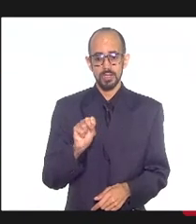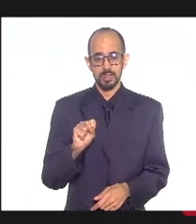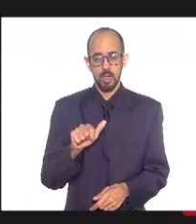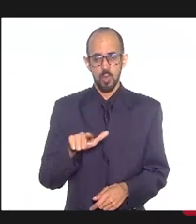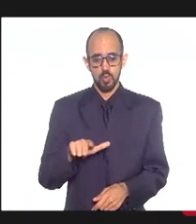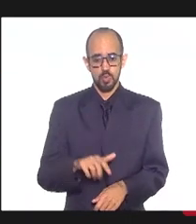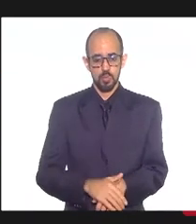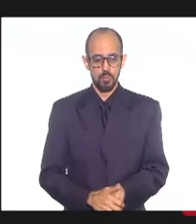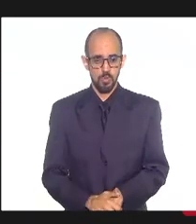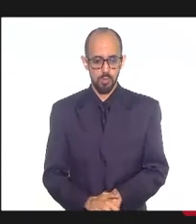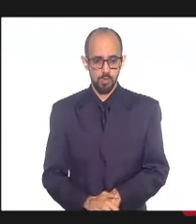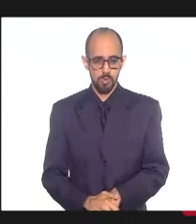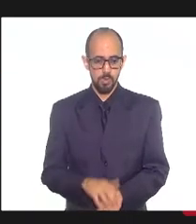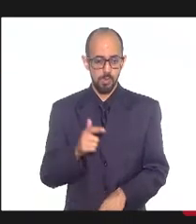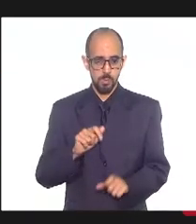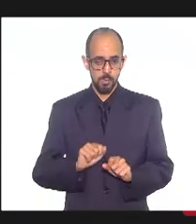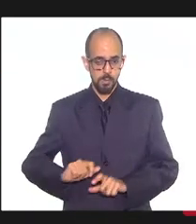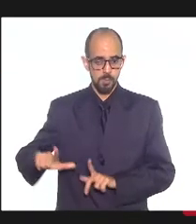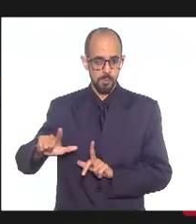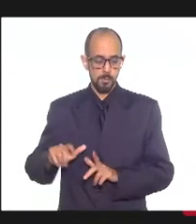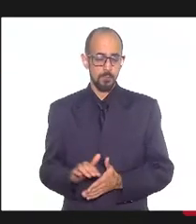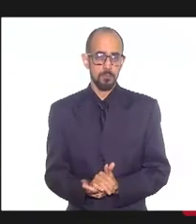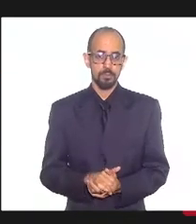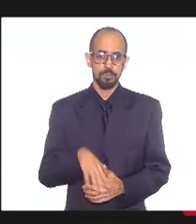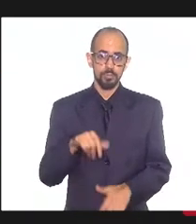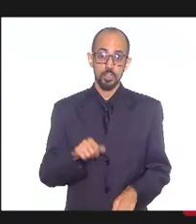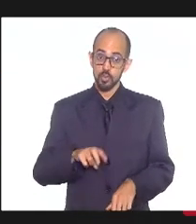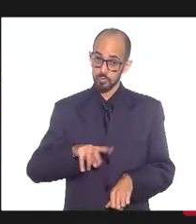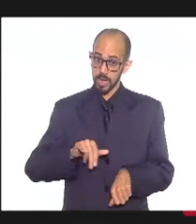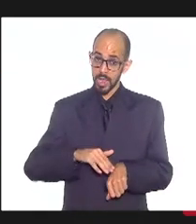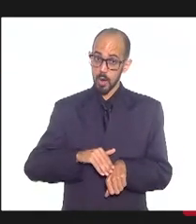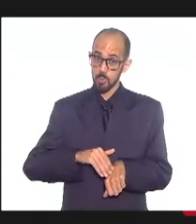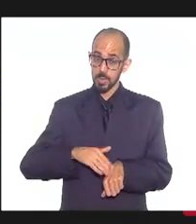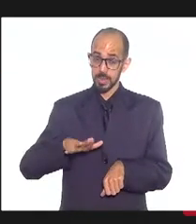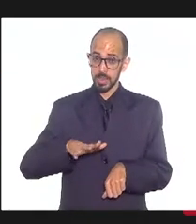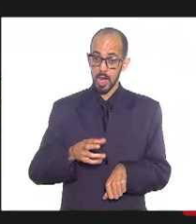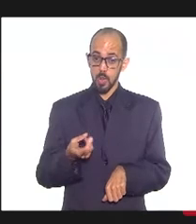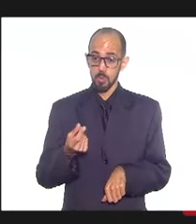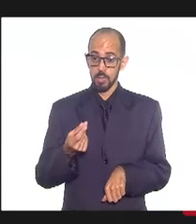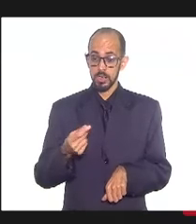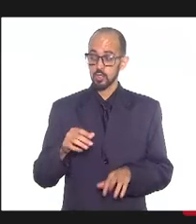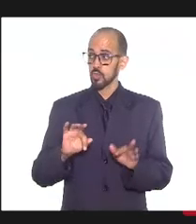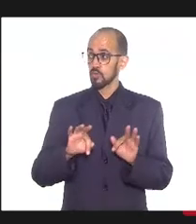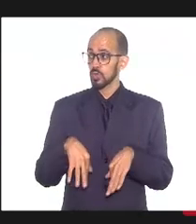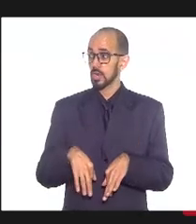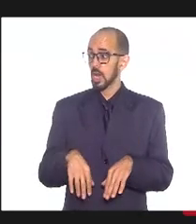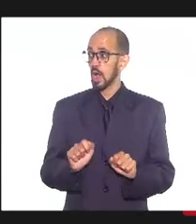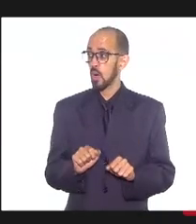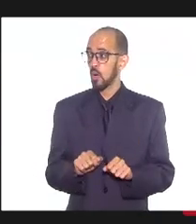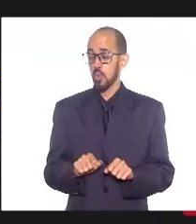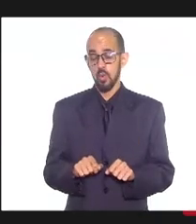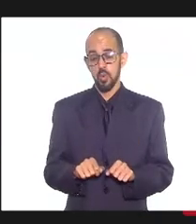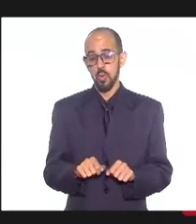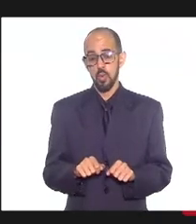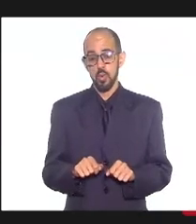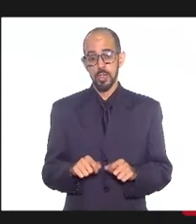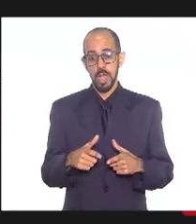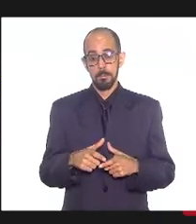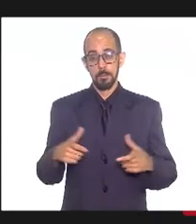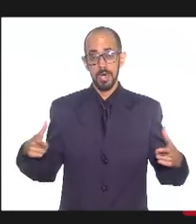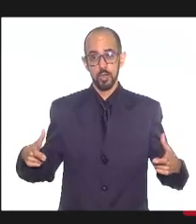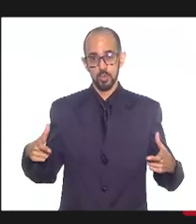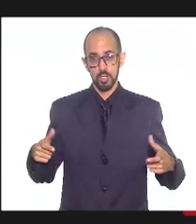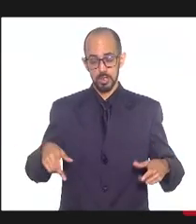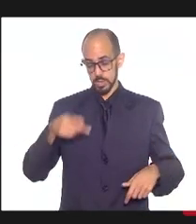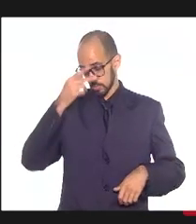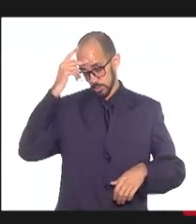Próximo. Isso vai gerar um aumento de tarifa de energia elétrica ao consumidor final, como os consumidores finais, em sua maioria,